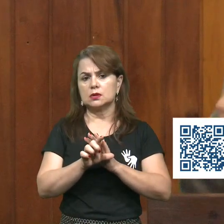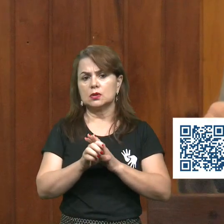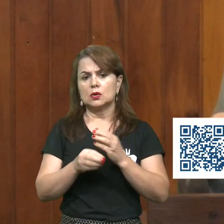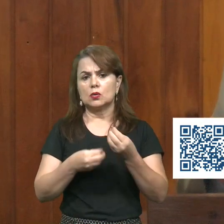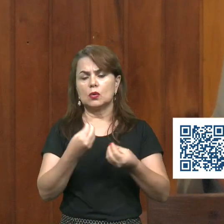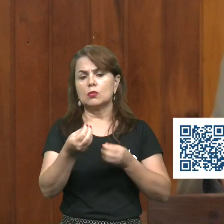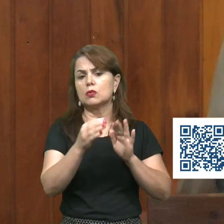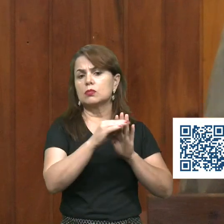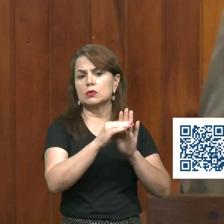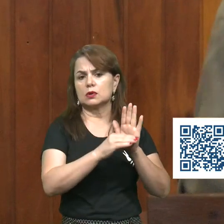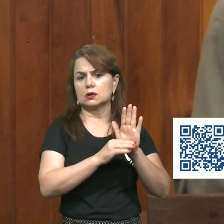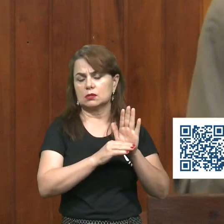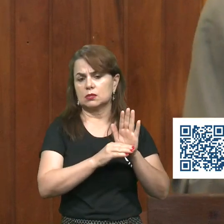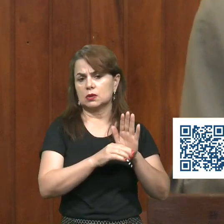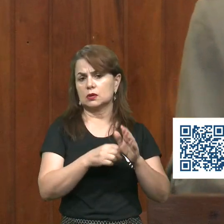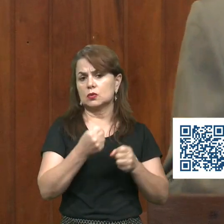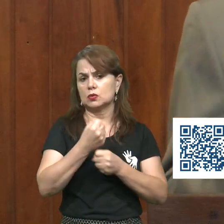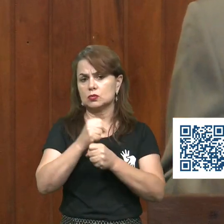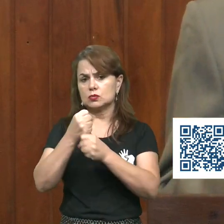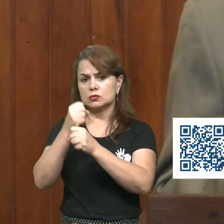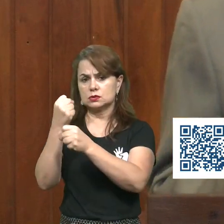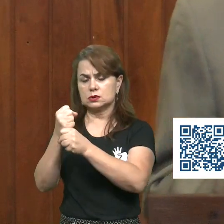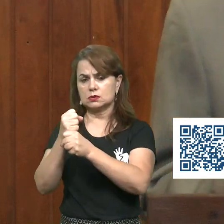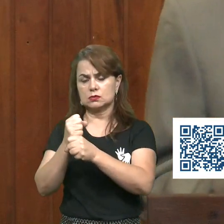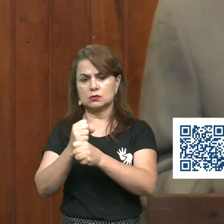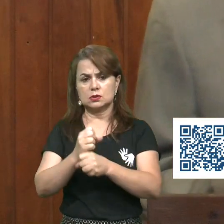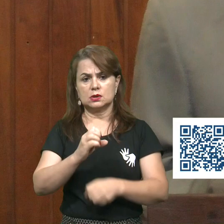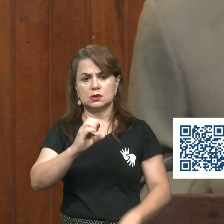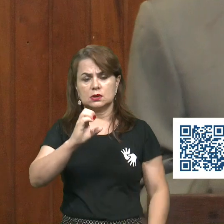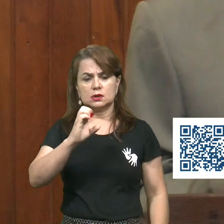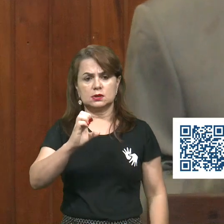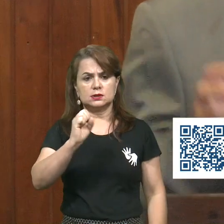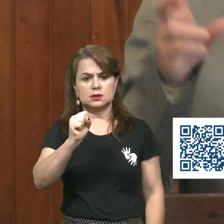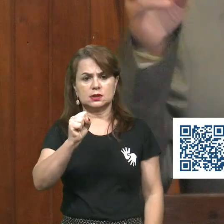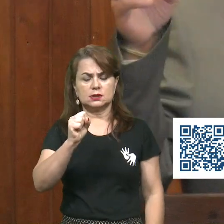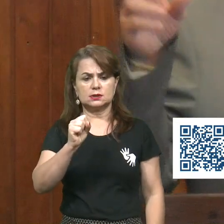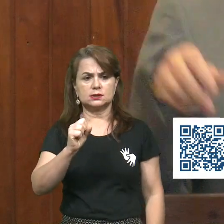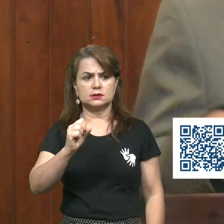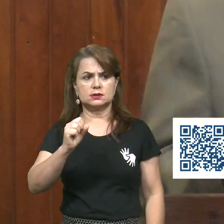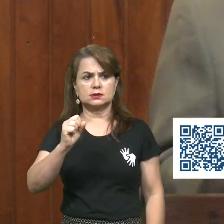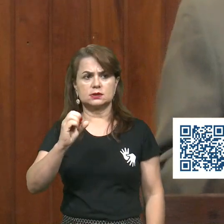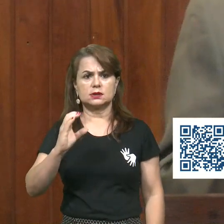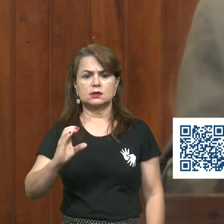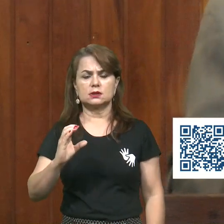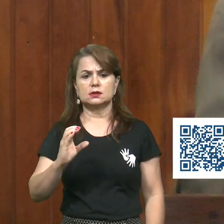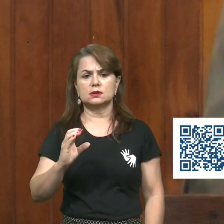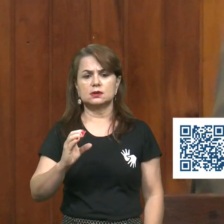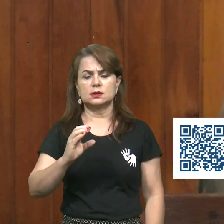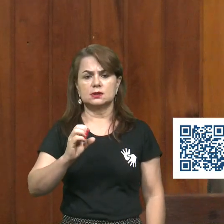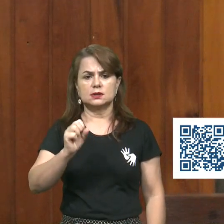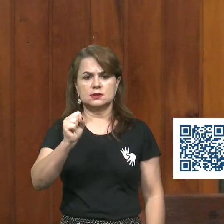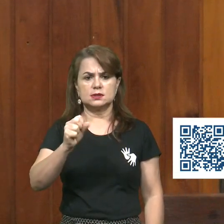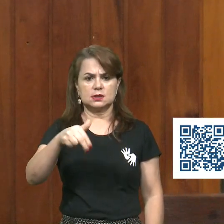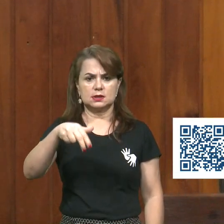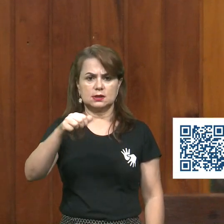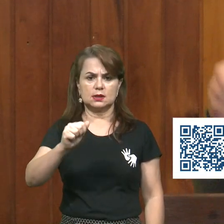cronograma de obras, para a construção do SESC SENAC, aqui próximo